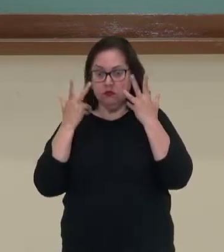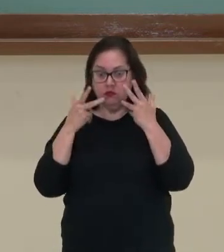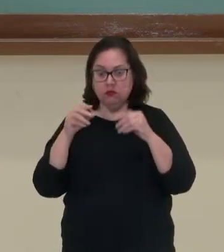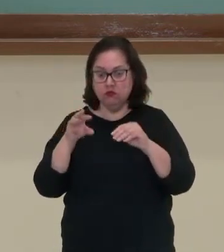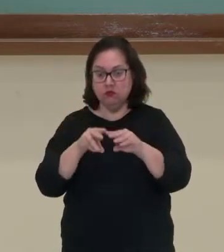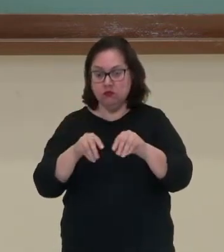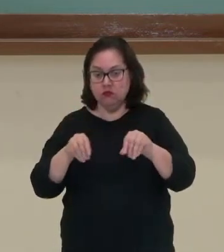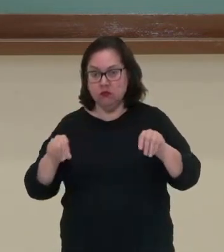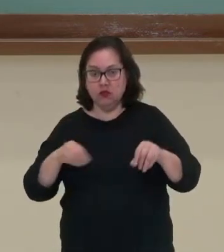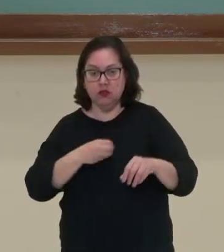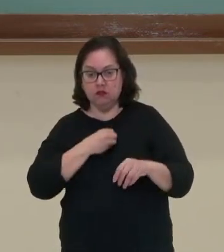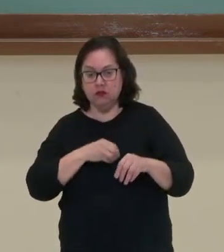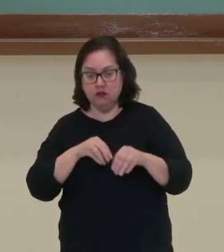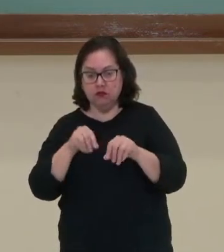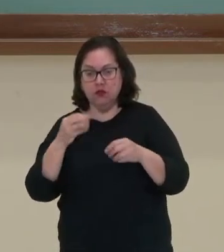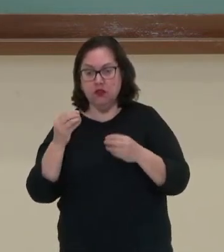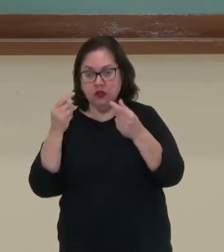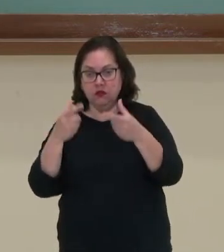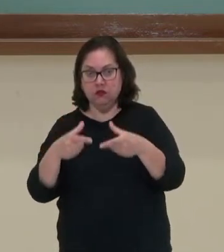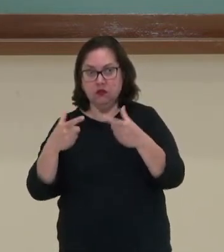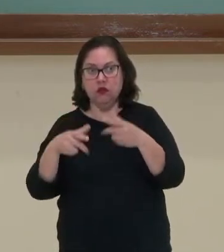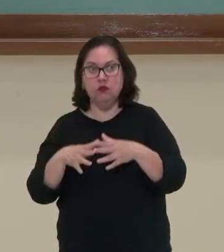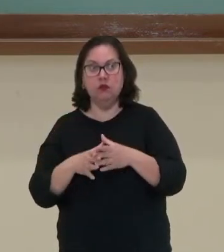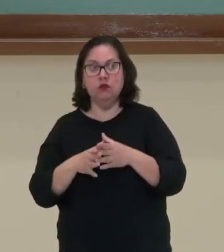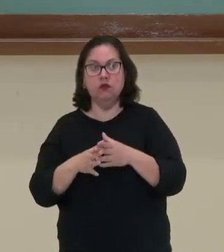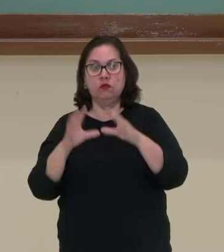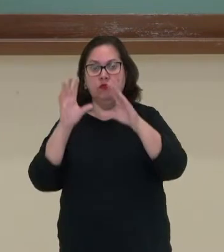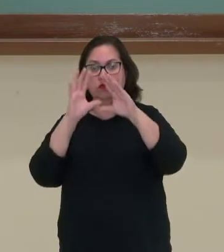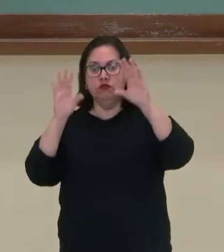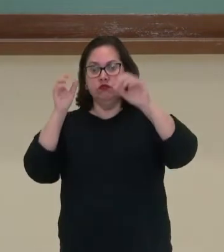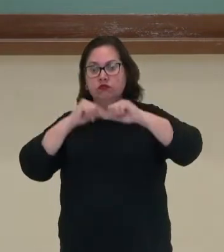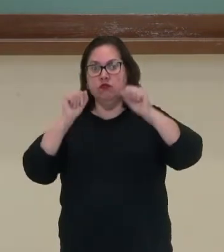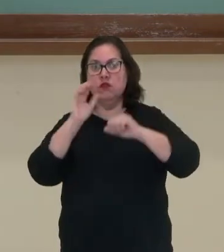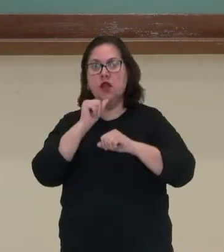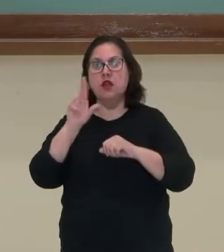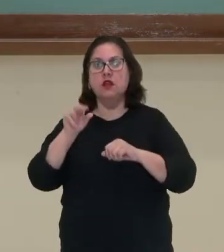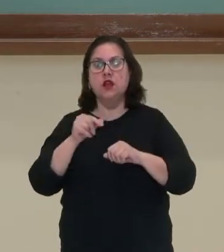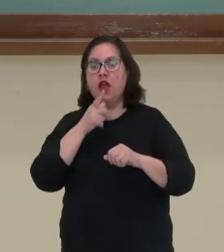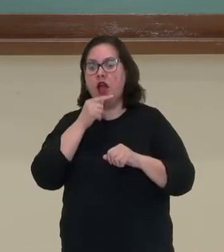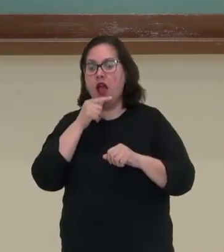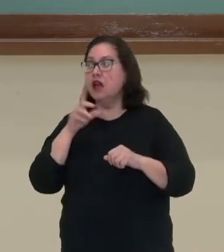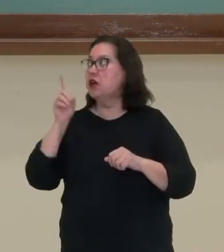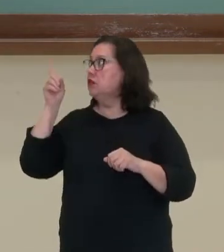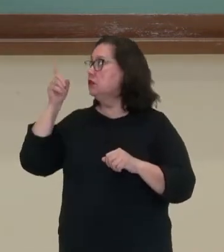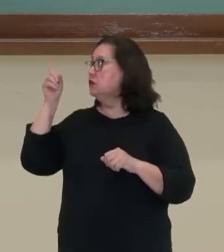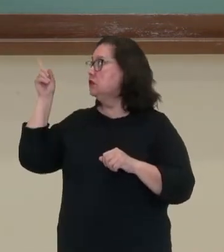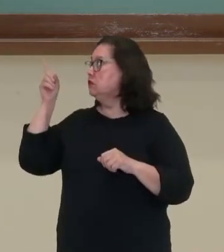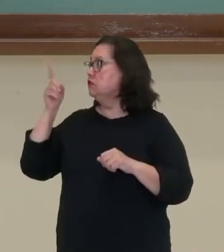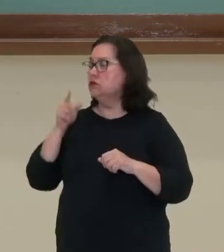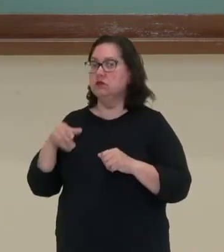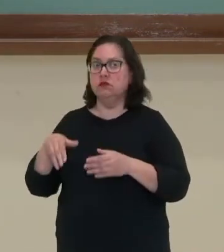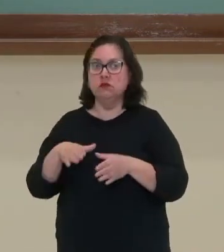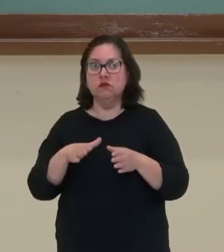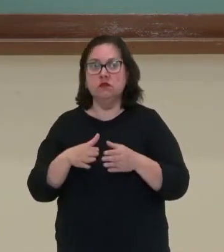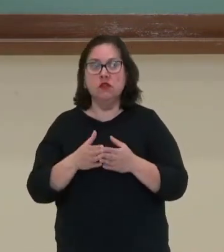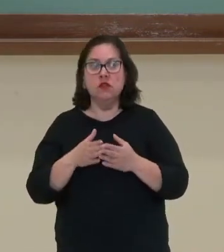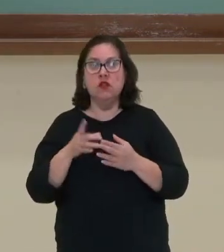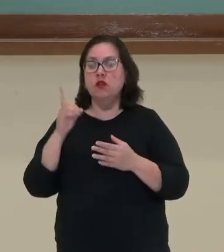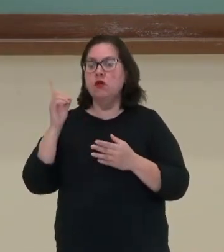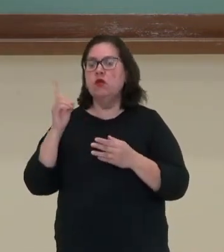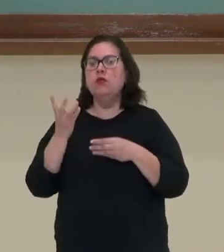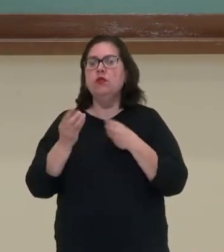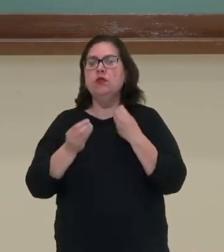daqueles indivíduos que vivem naquele local. Pode ser por poluição do ar, mas também pode ser poluição do rio, de solos, né?